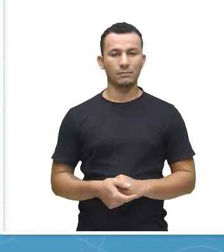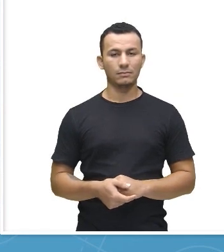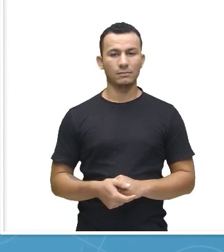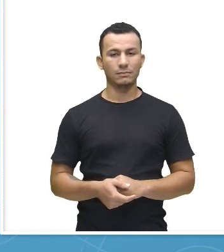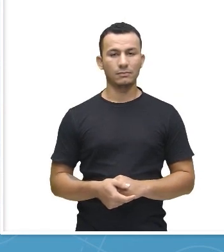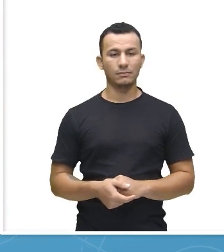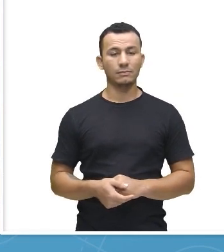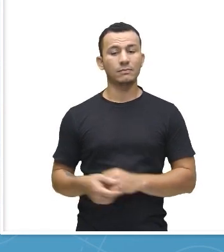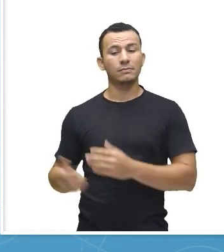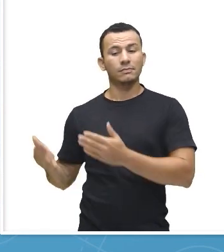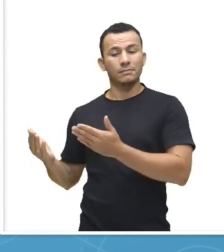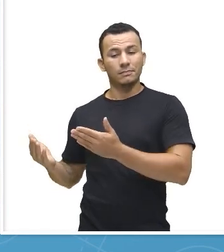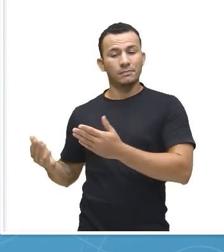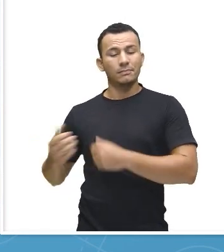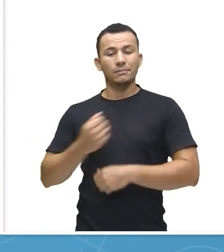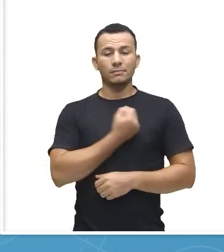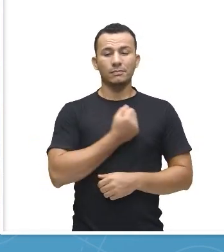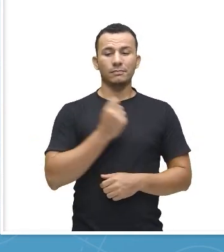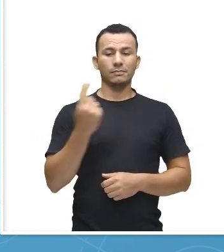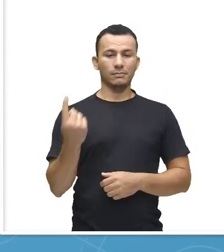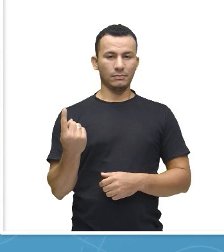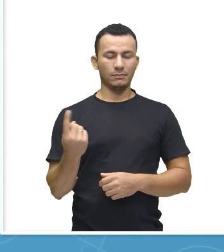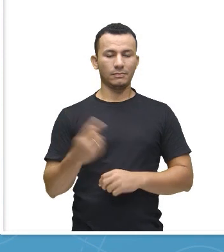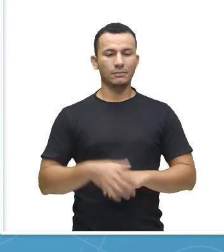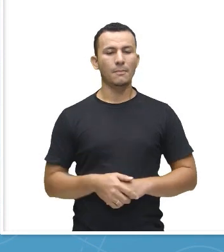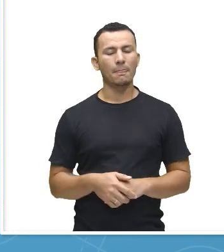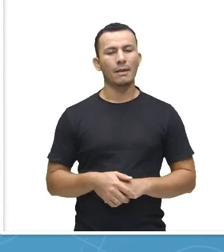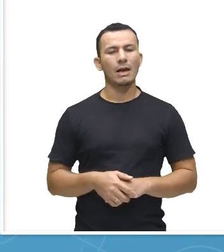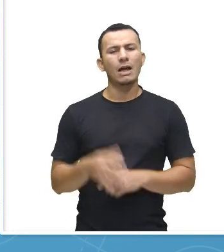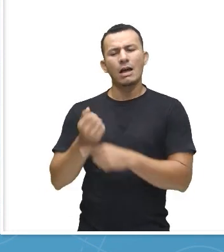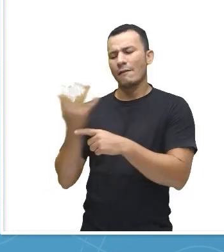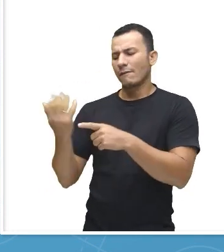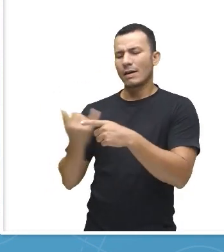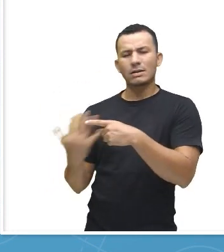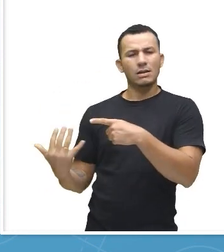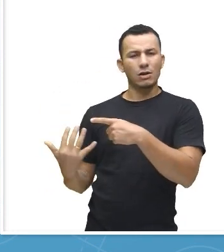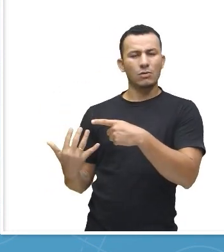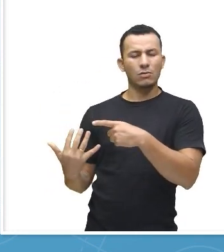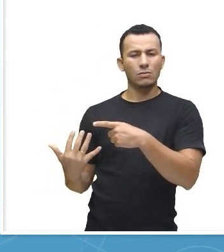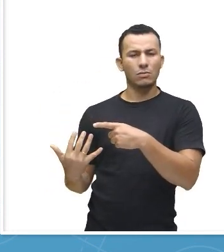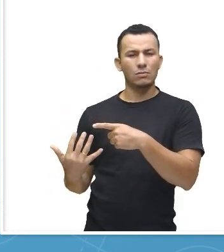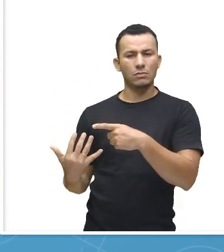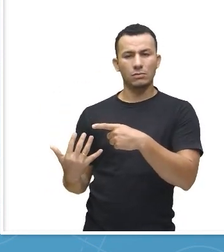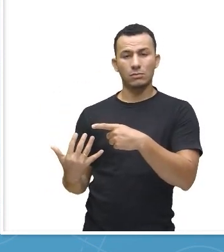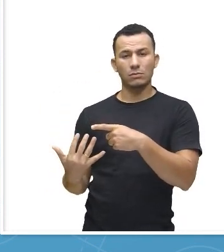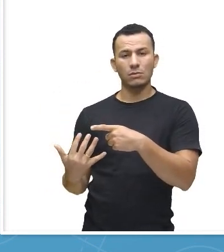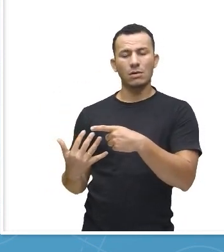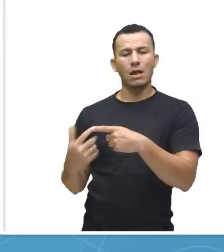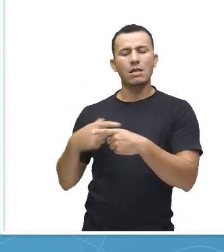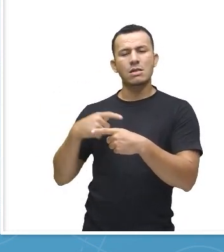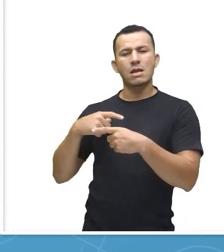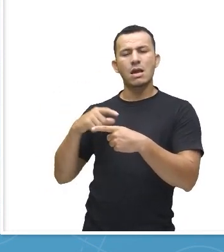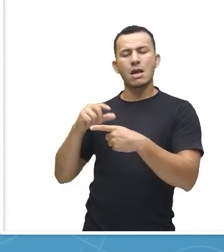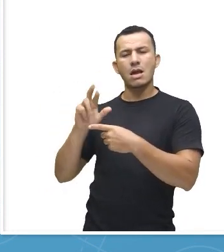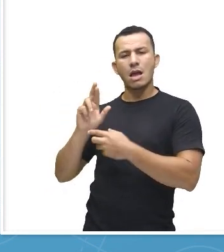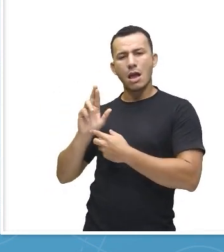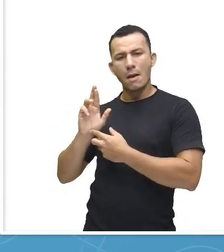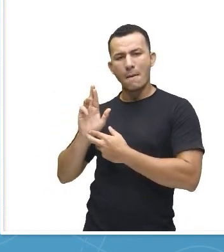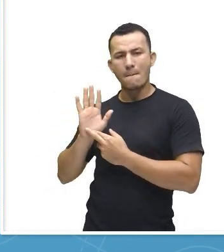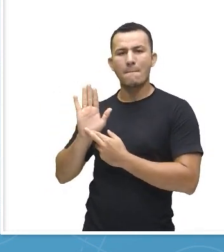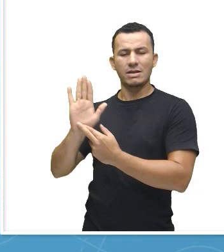E aí nós temos a nossa primeira questão. Qual das frações abaixo é a representação do